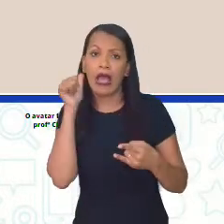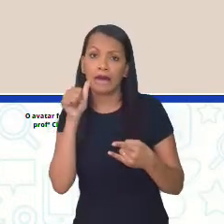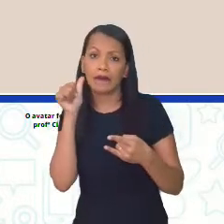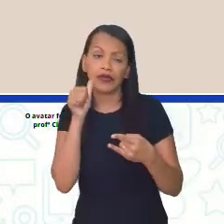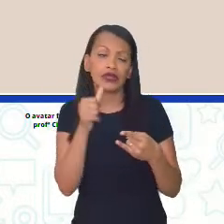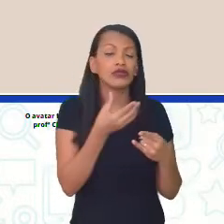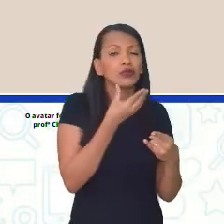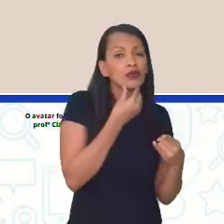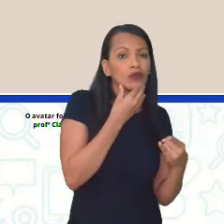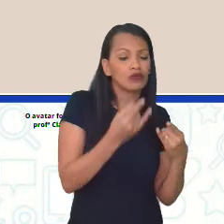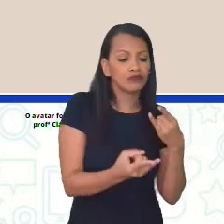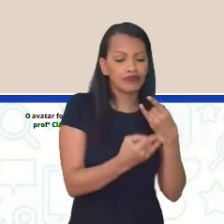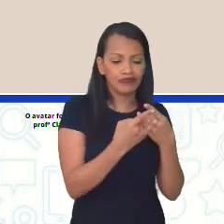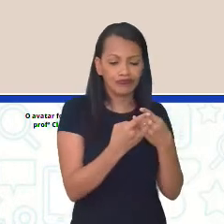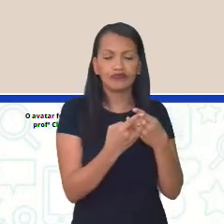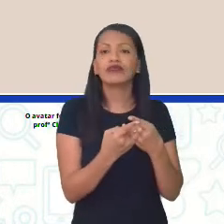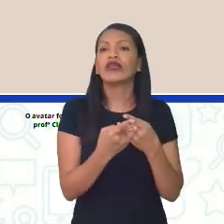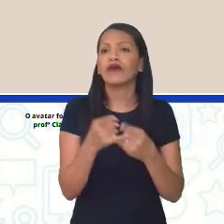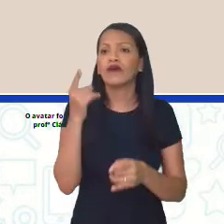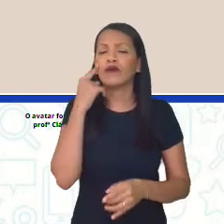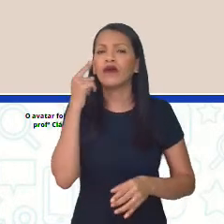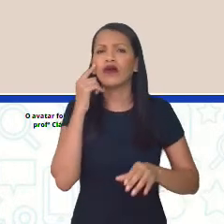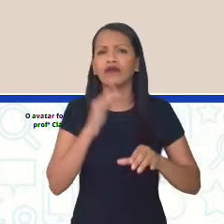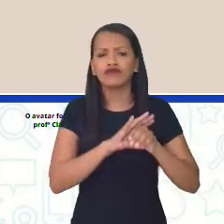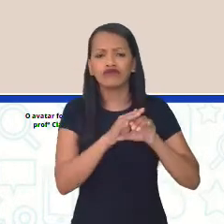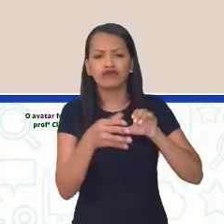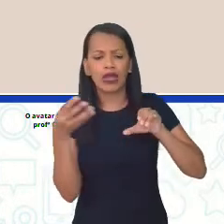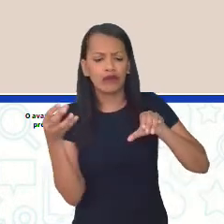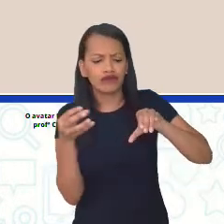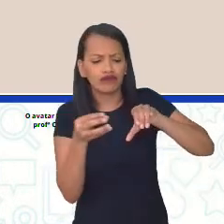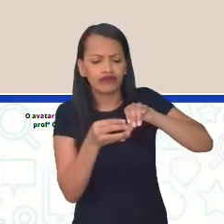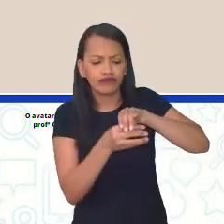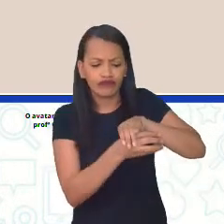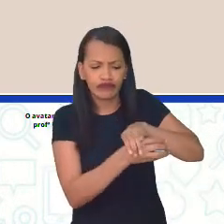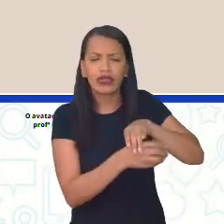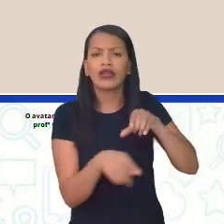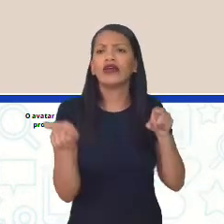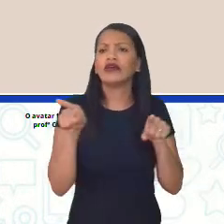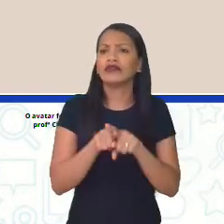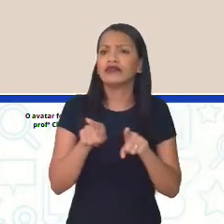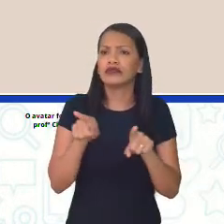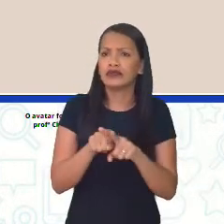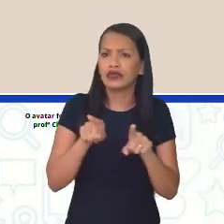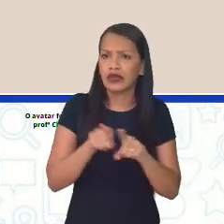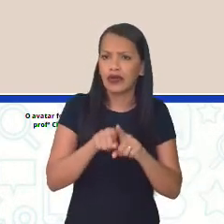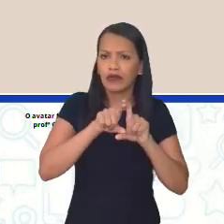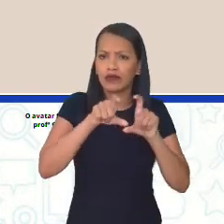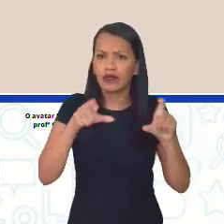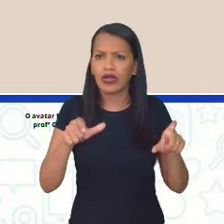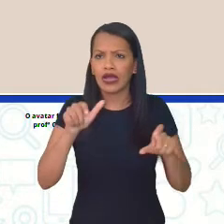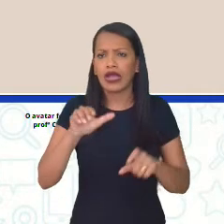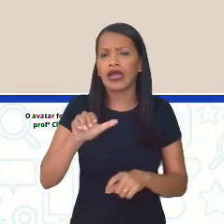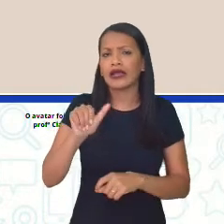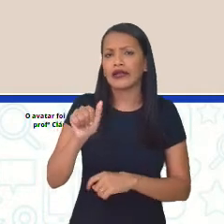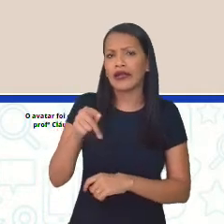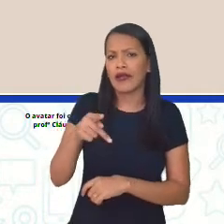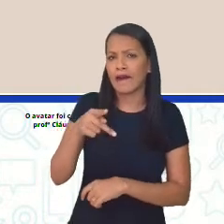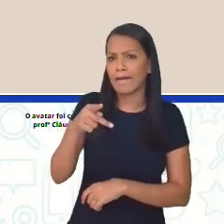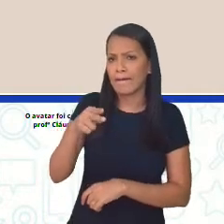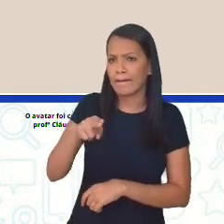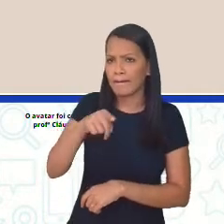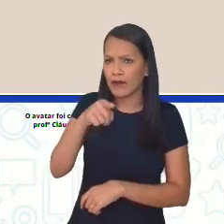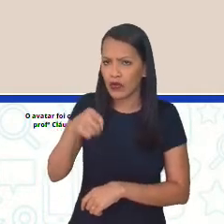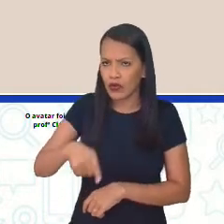a feminina, o diafragma, o capuz cervical, uma esponja contraceptiva e